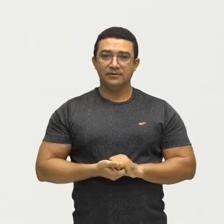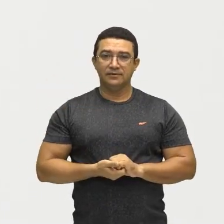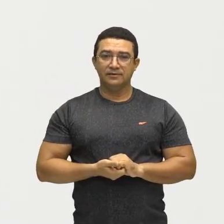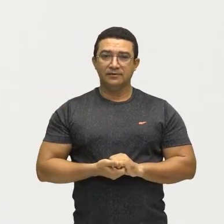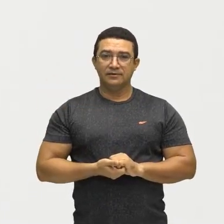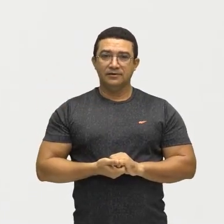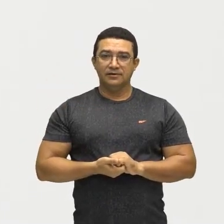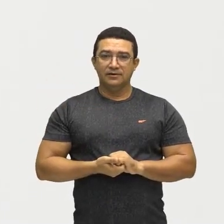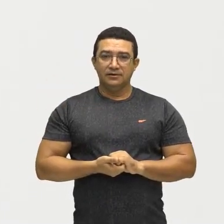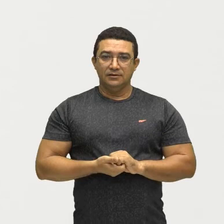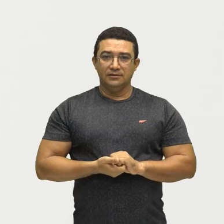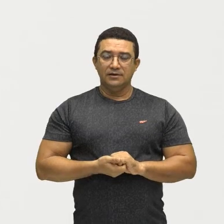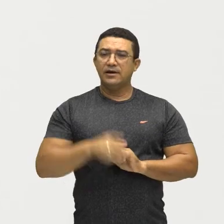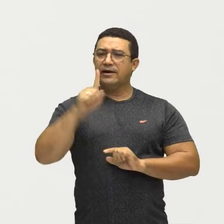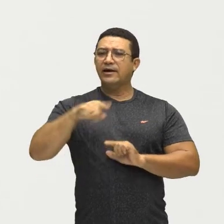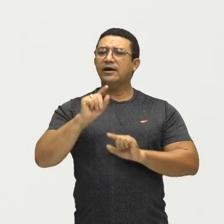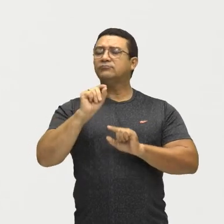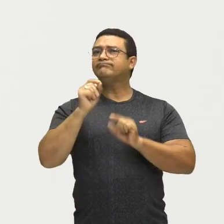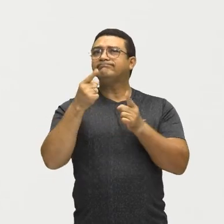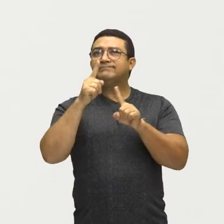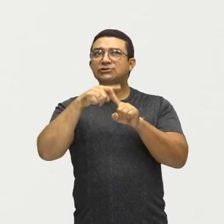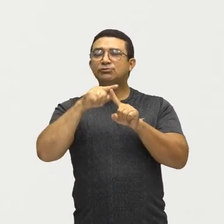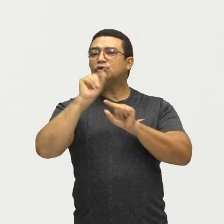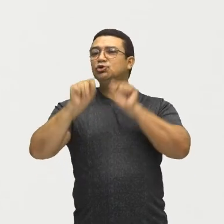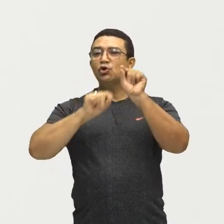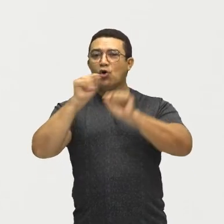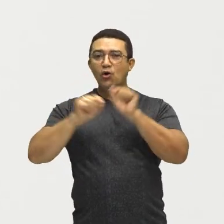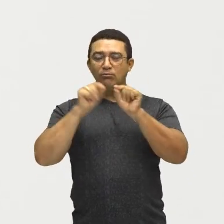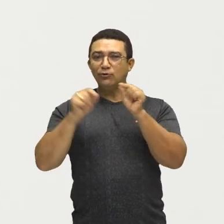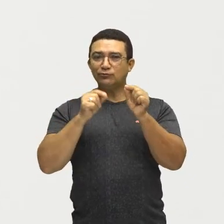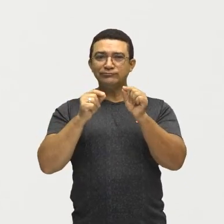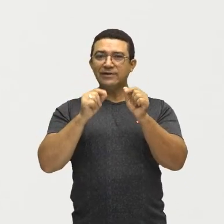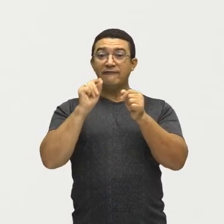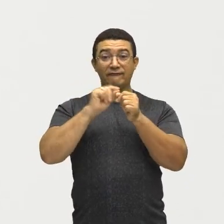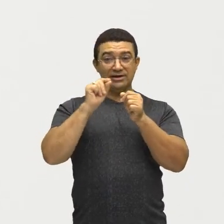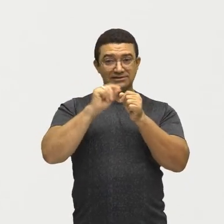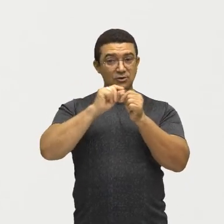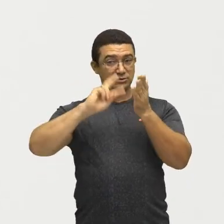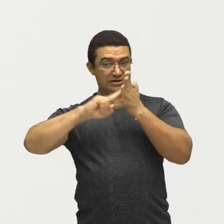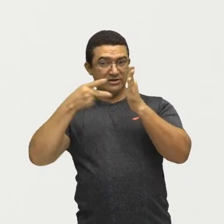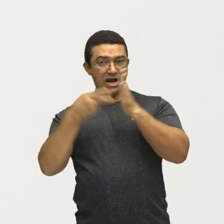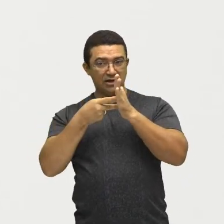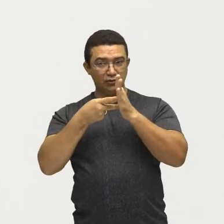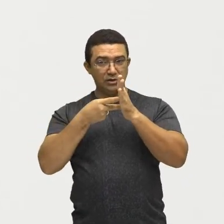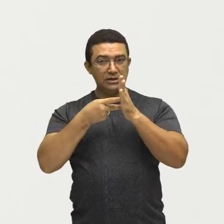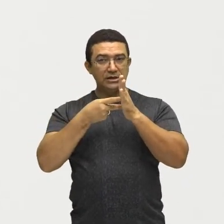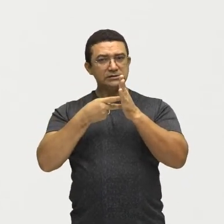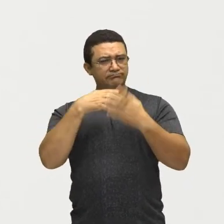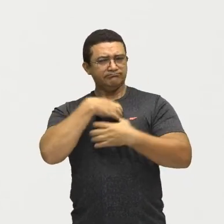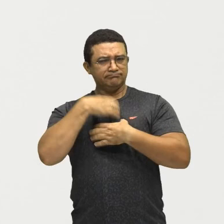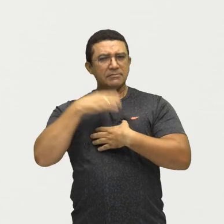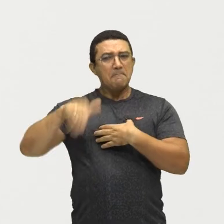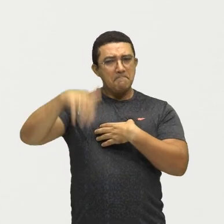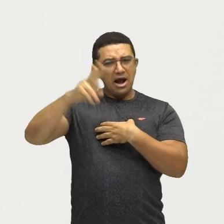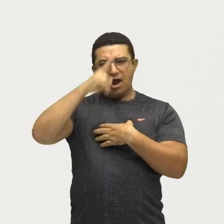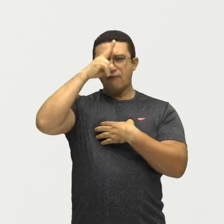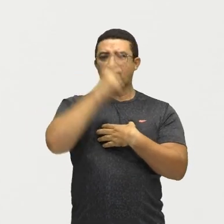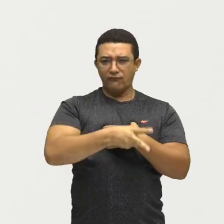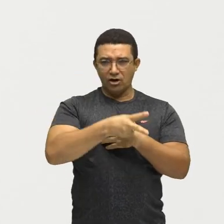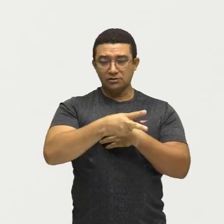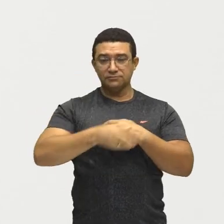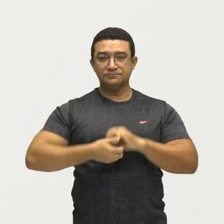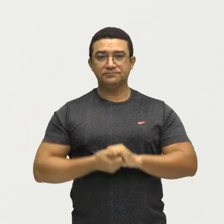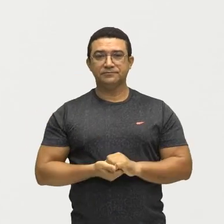né, maneira de exagerar. Então, a gente vai aqui para a letra A. Sem a presença